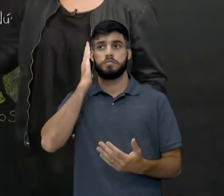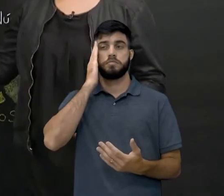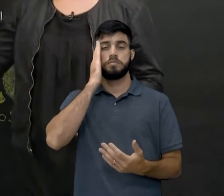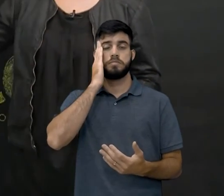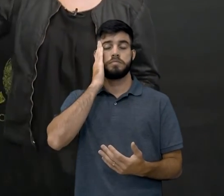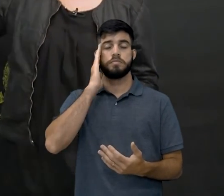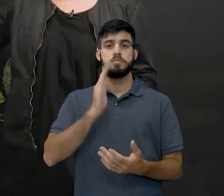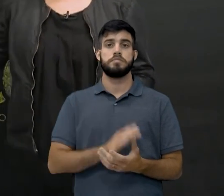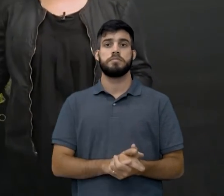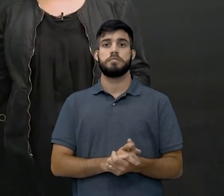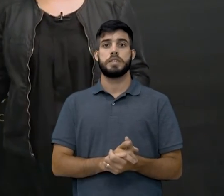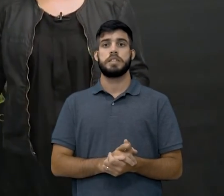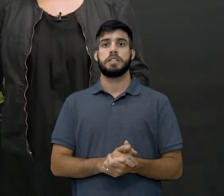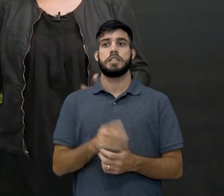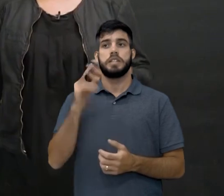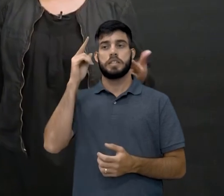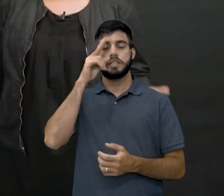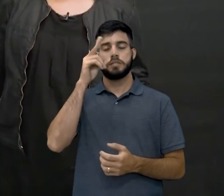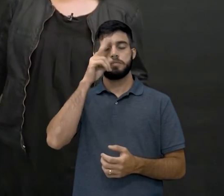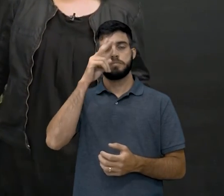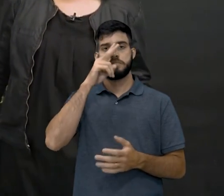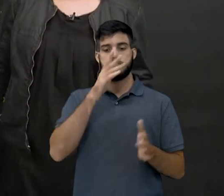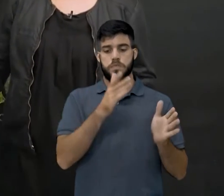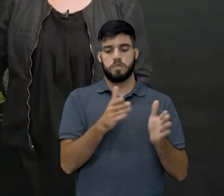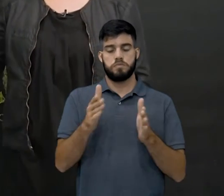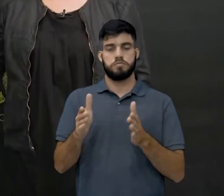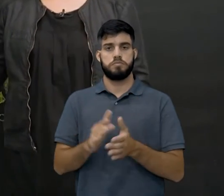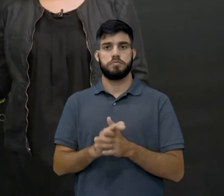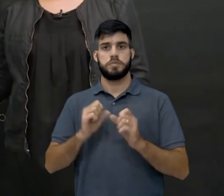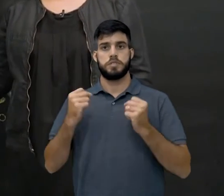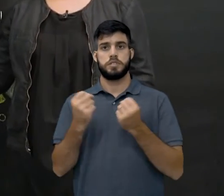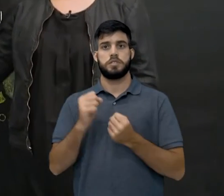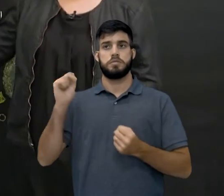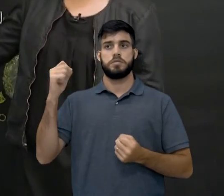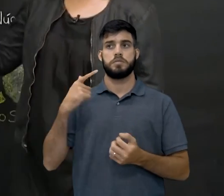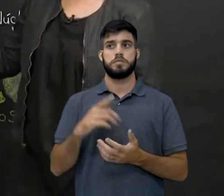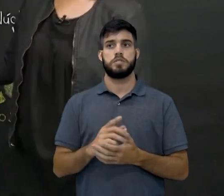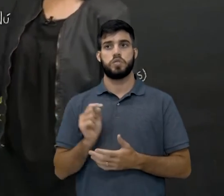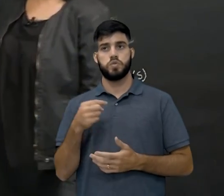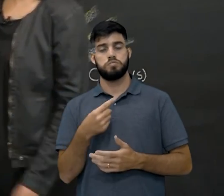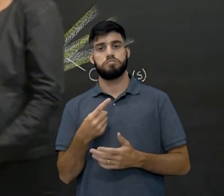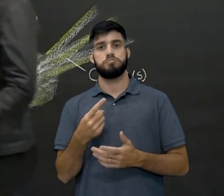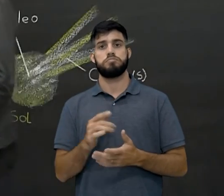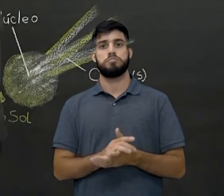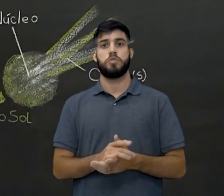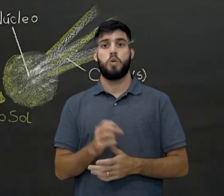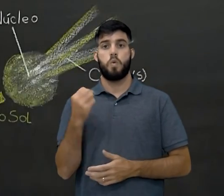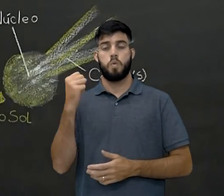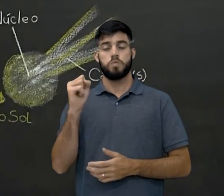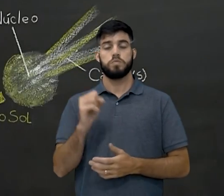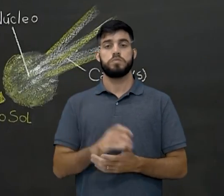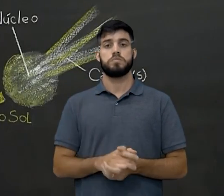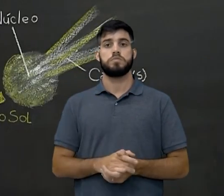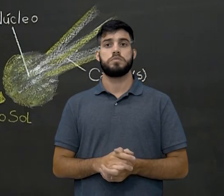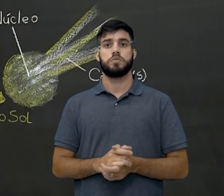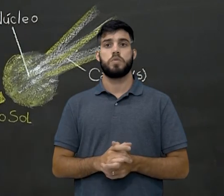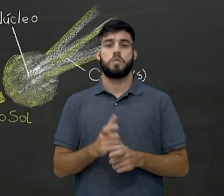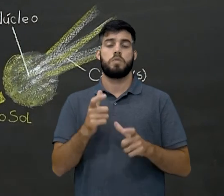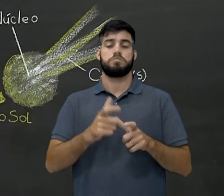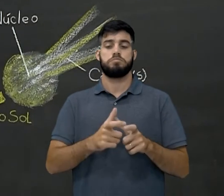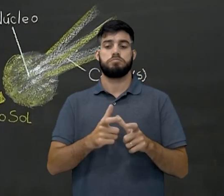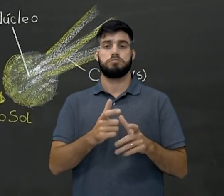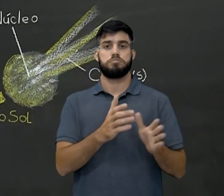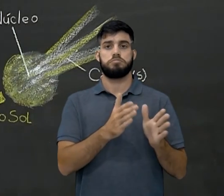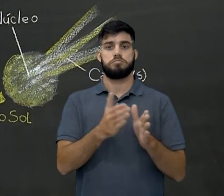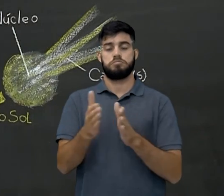relembrou a composição do nosso sistema solar, nossos planetas, os 8 planetas, e onde estamos situados nesse